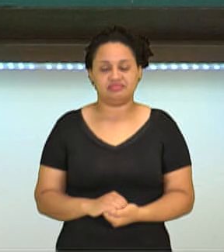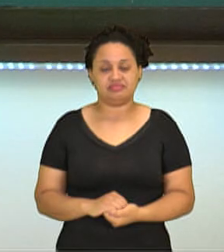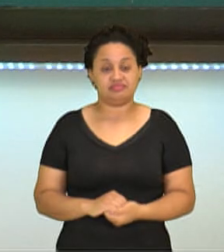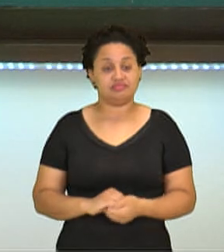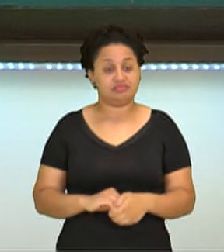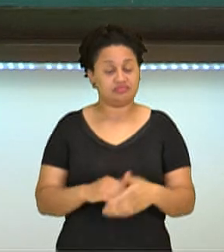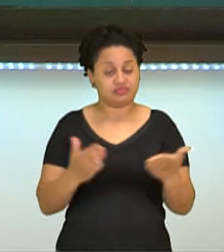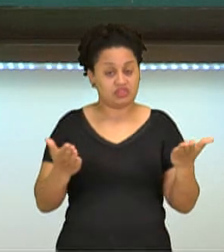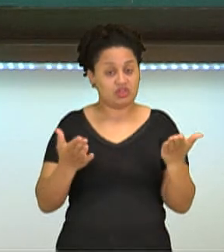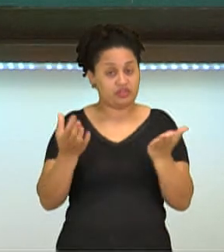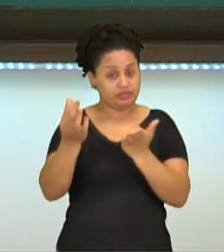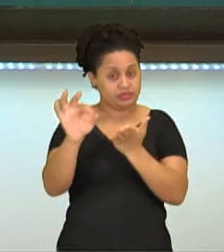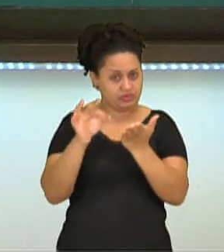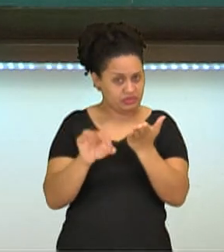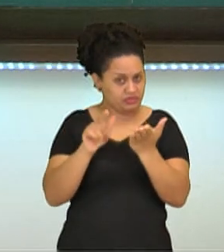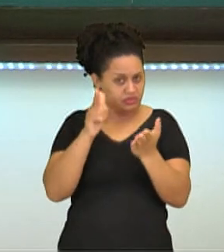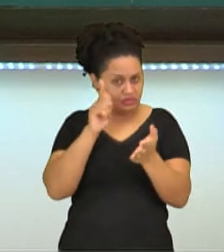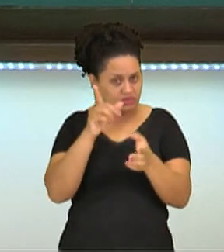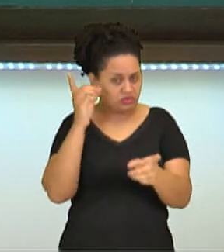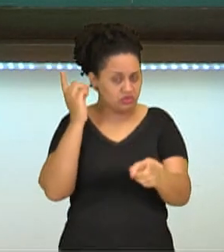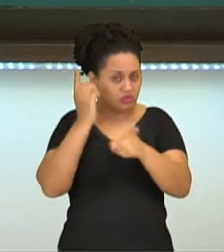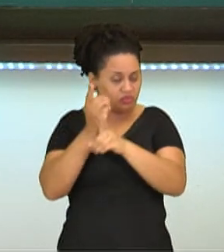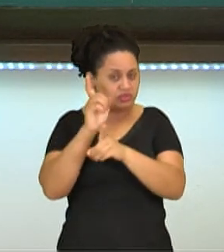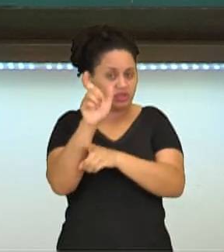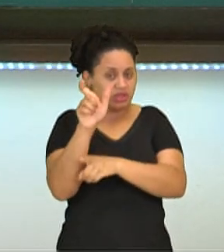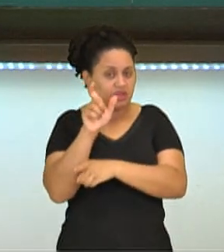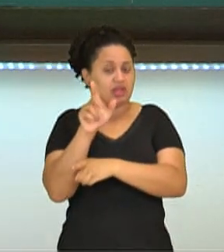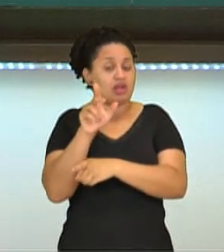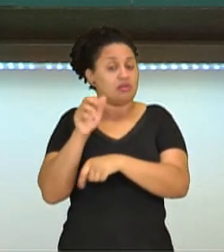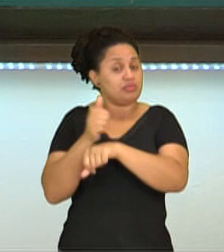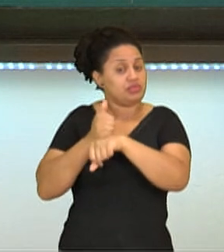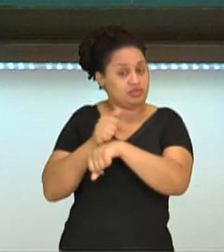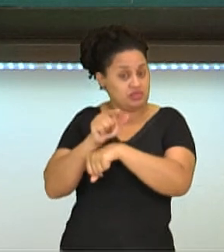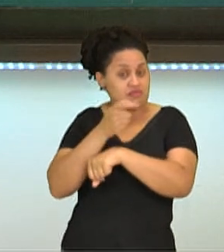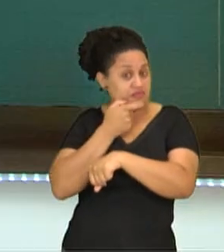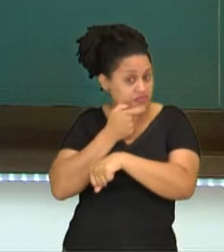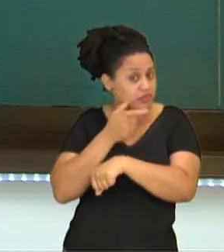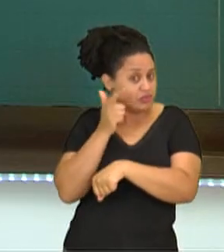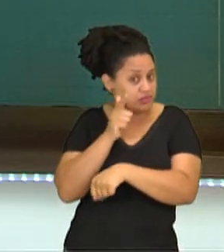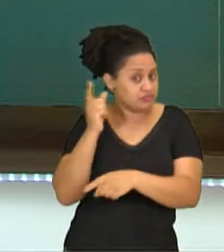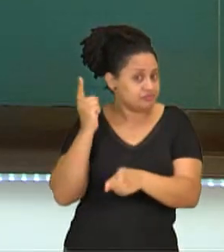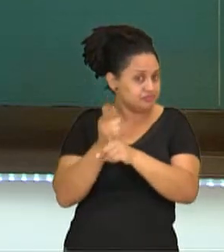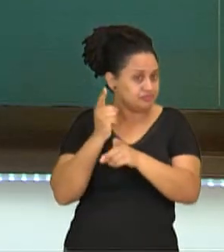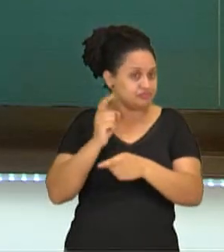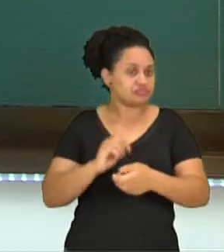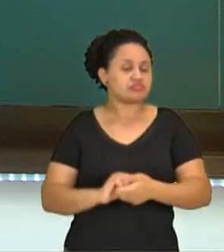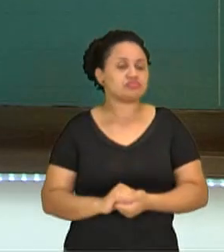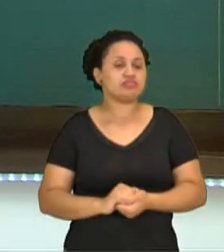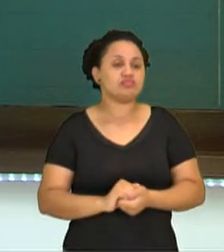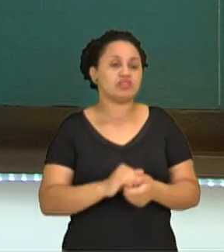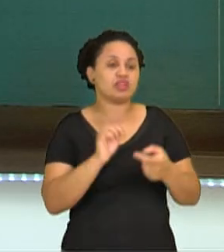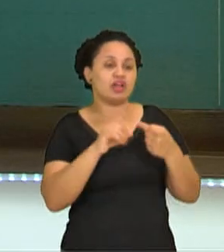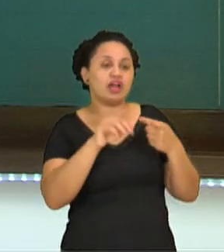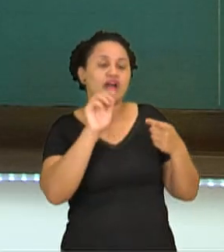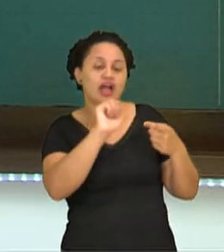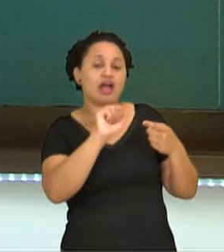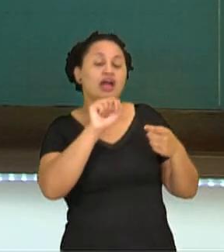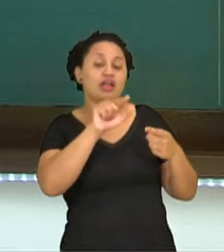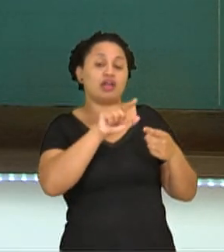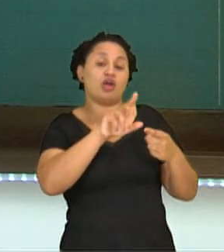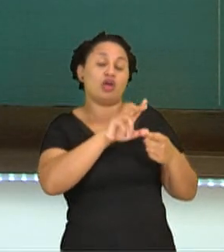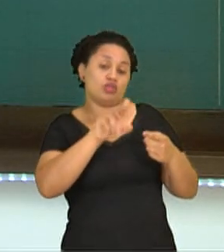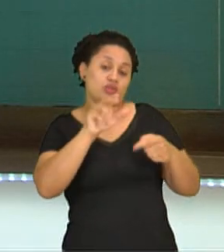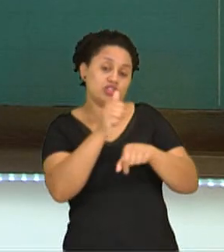Vamos conferir? Conseguiu achar as profissões? Então, olha lá. He is a